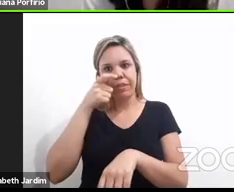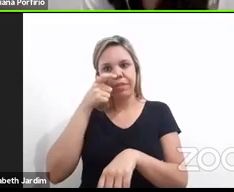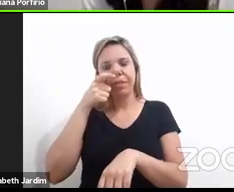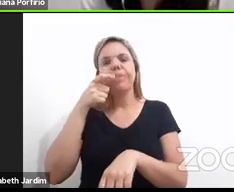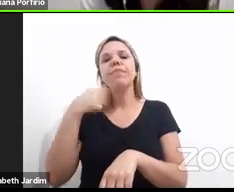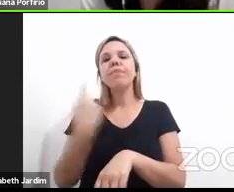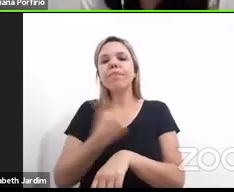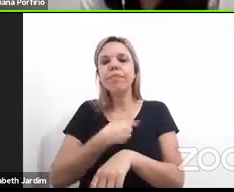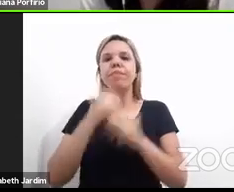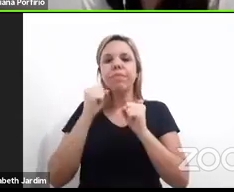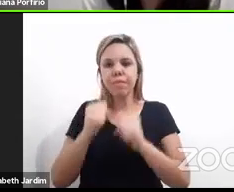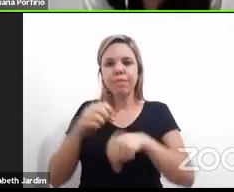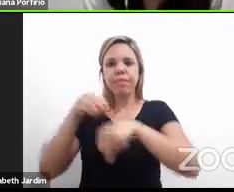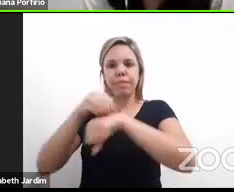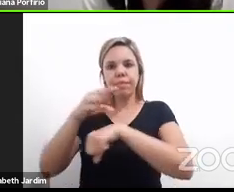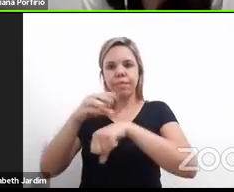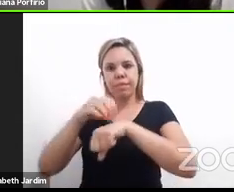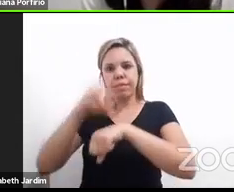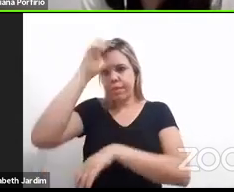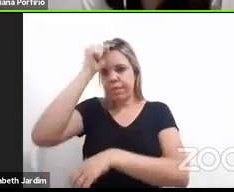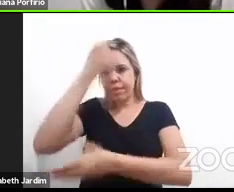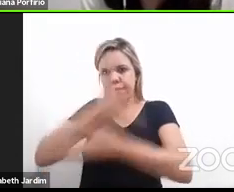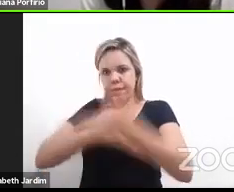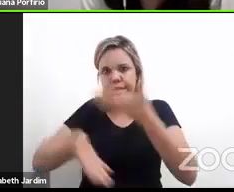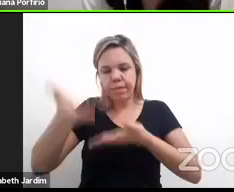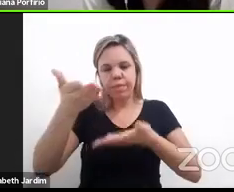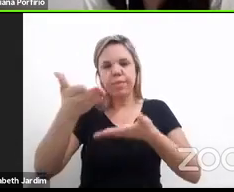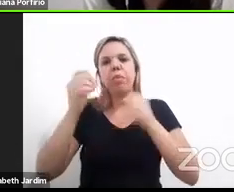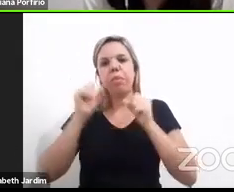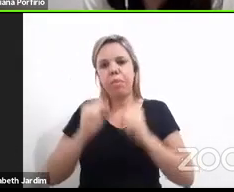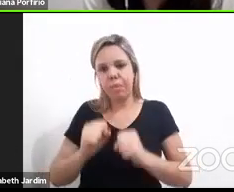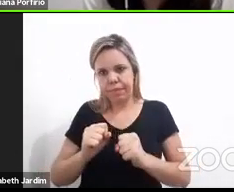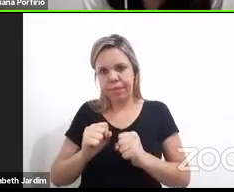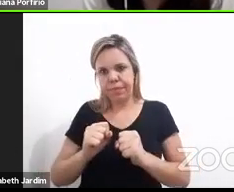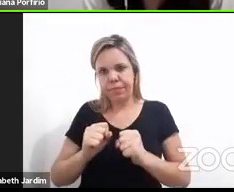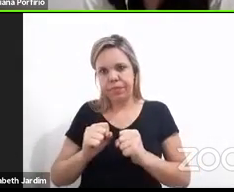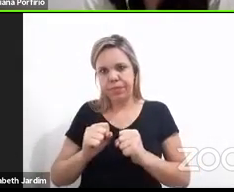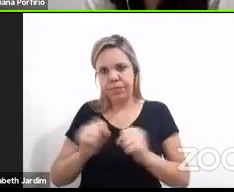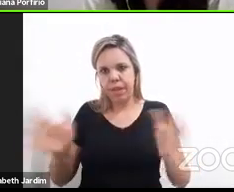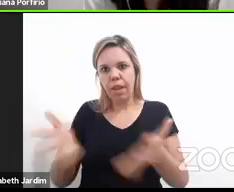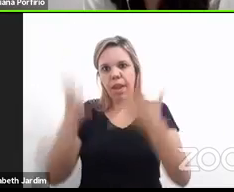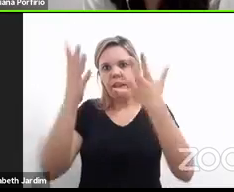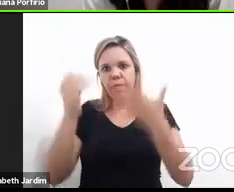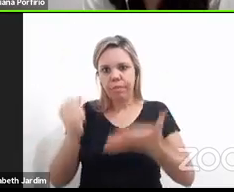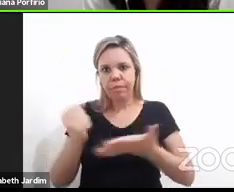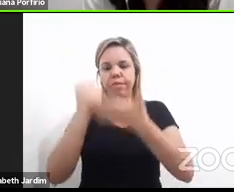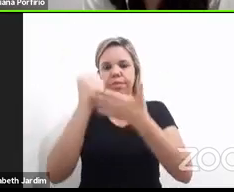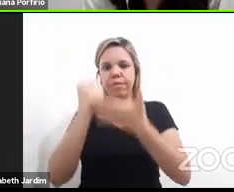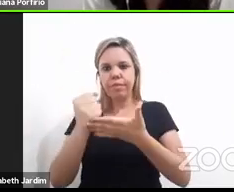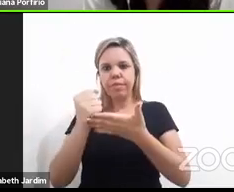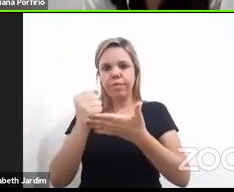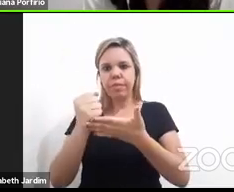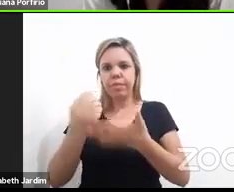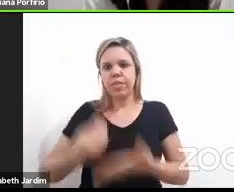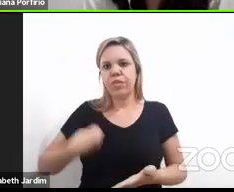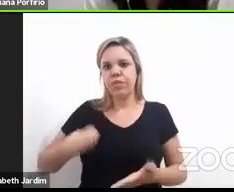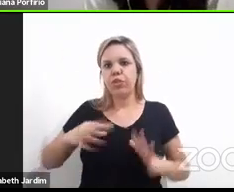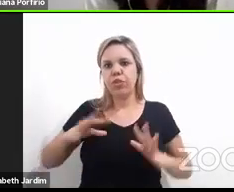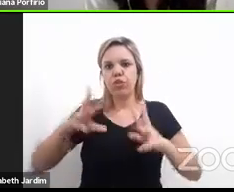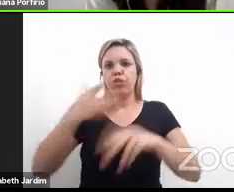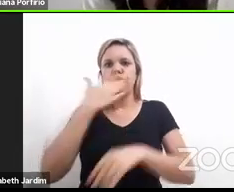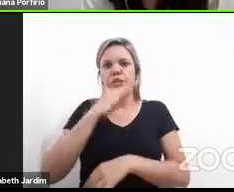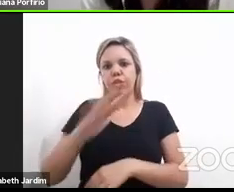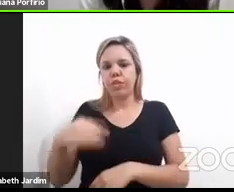nós possamos estar aprendendo juntos e podermos fazer diferença na vida de todas as crianças e para que a